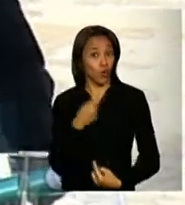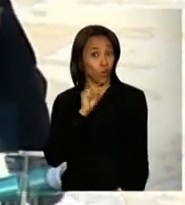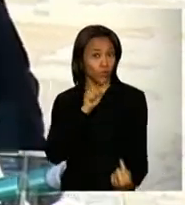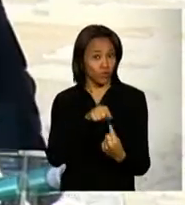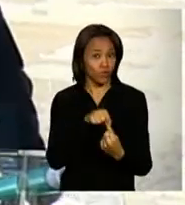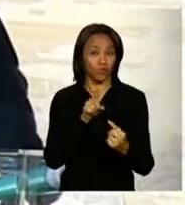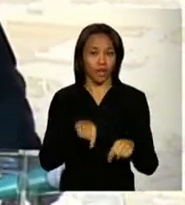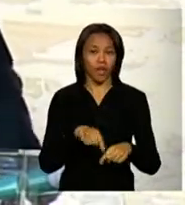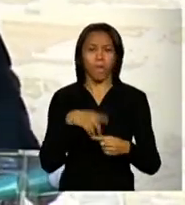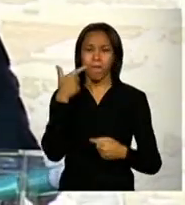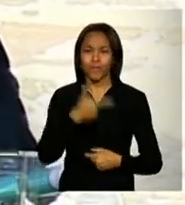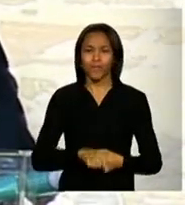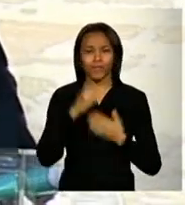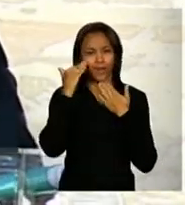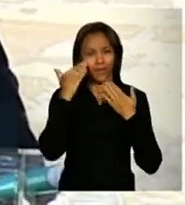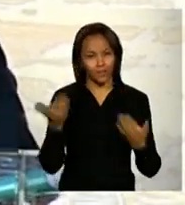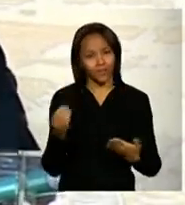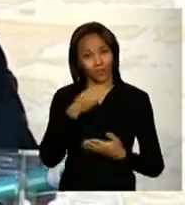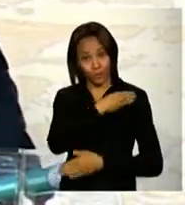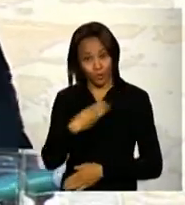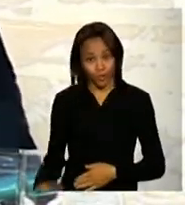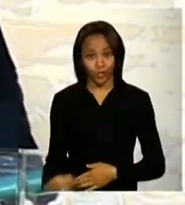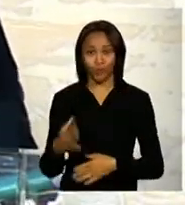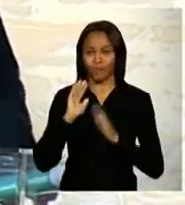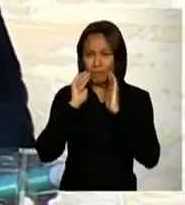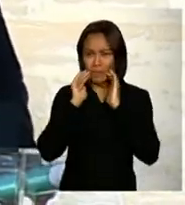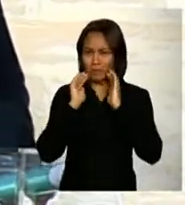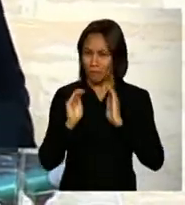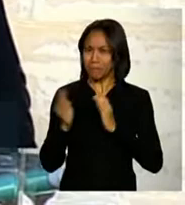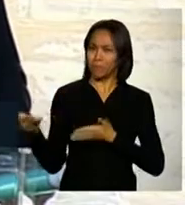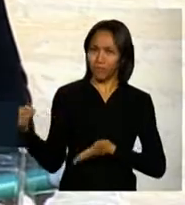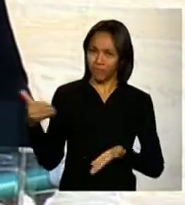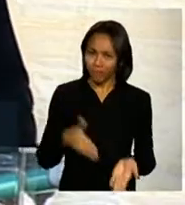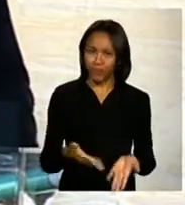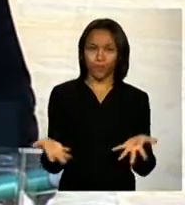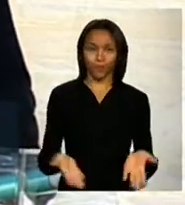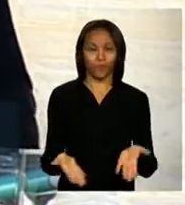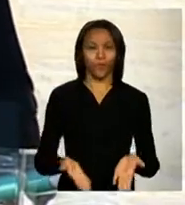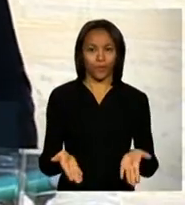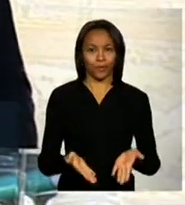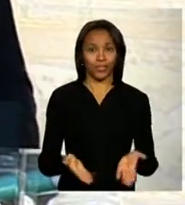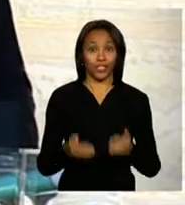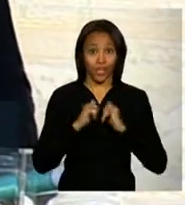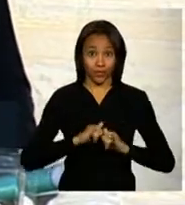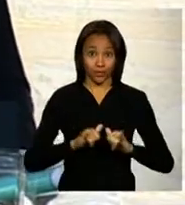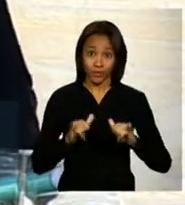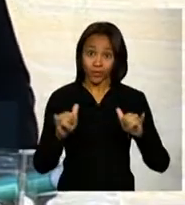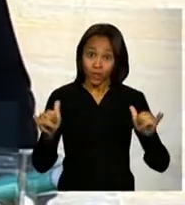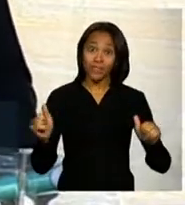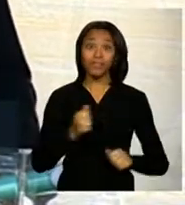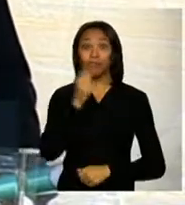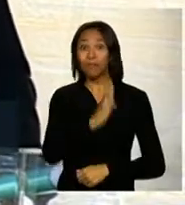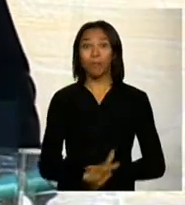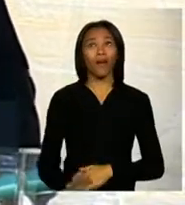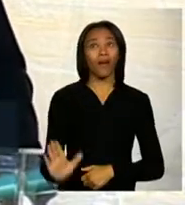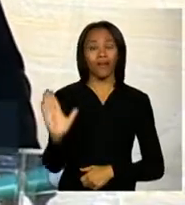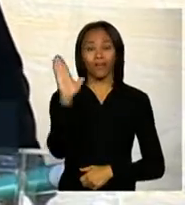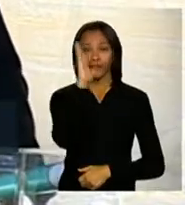então quero mais uma vez agradecer nosso Ministro dizer da Honra e participar aqui desse lançamento Nacional